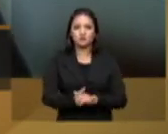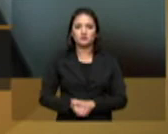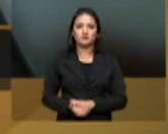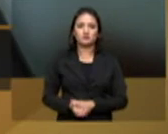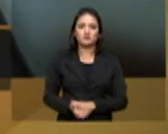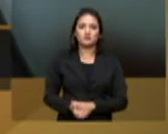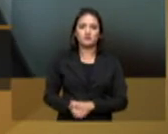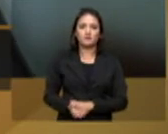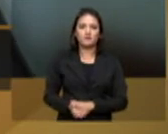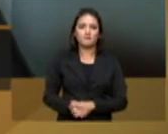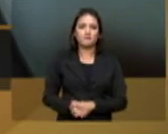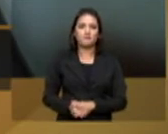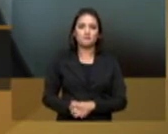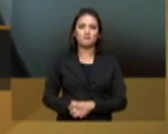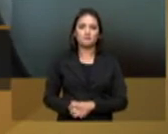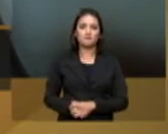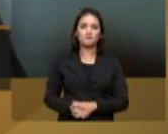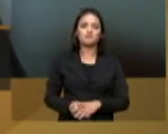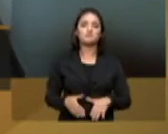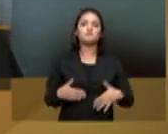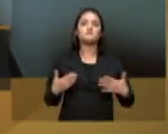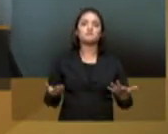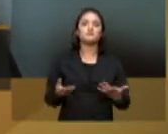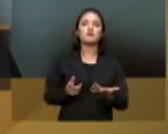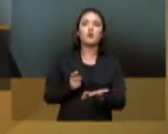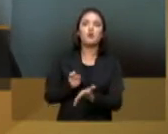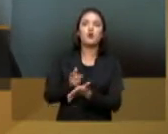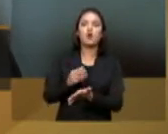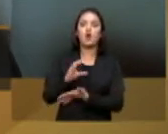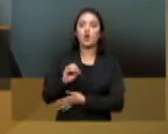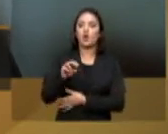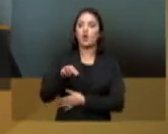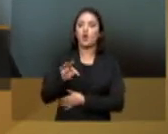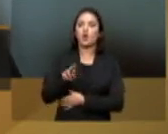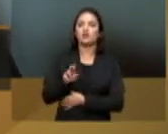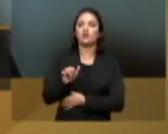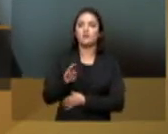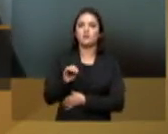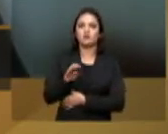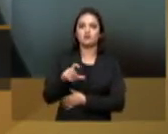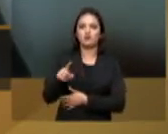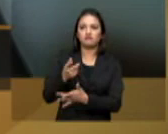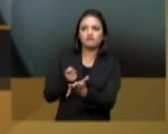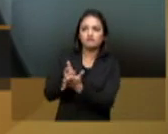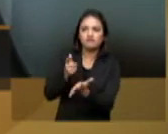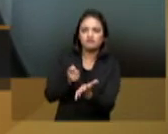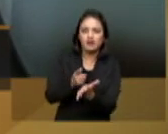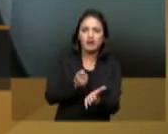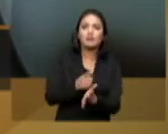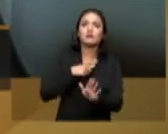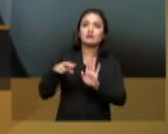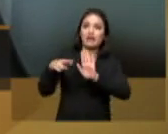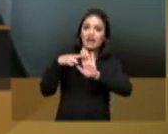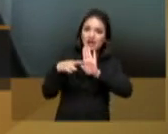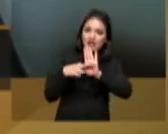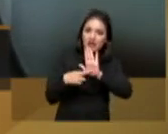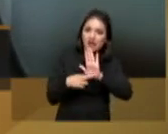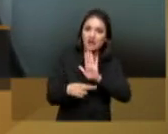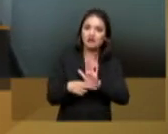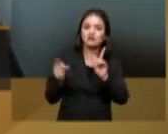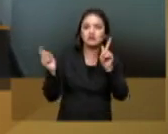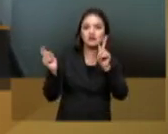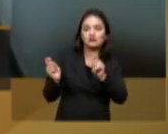tal hipótese, a contribuição atrairá normas, sem dúvida rígidas, que norteiam a possibilidade